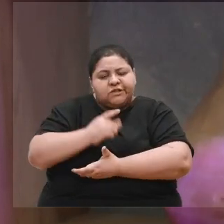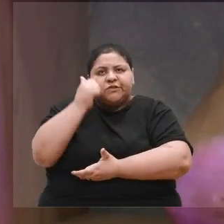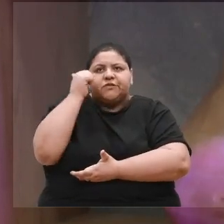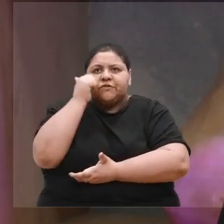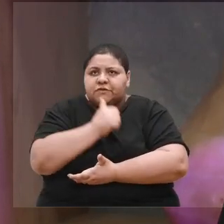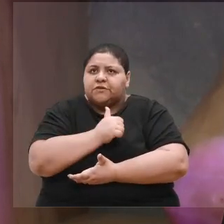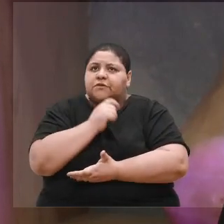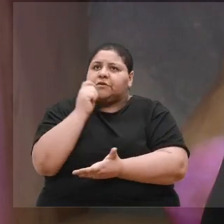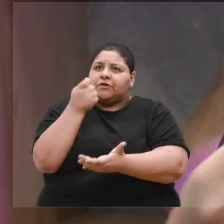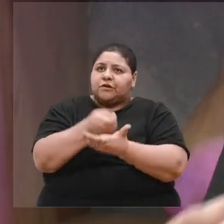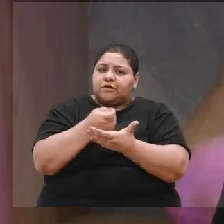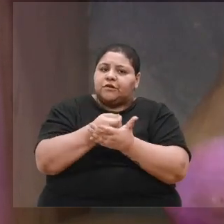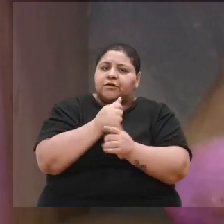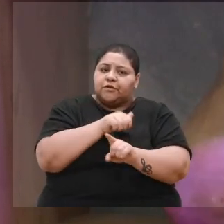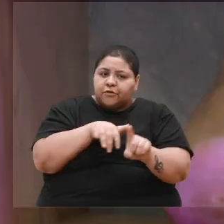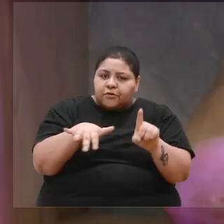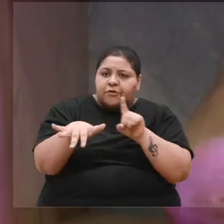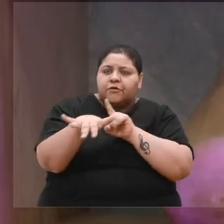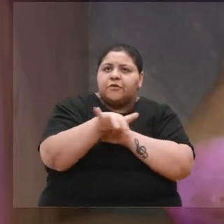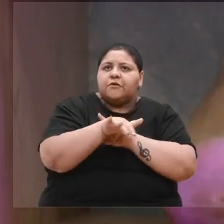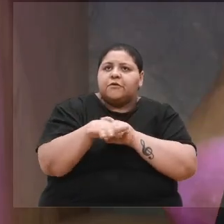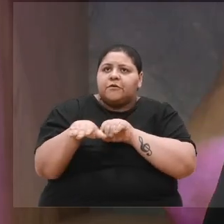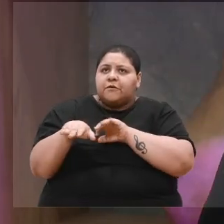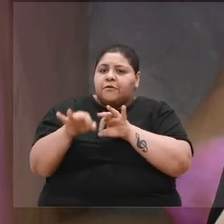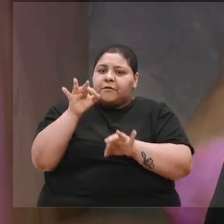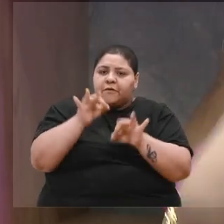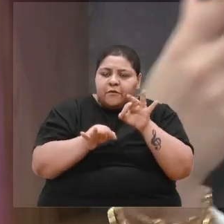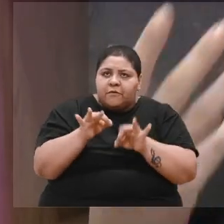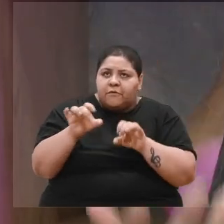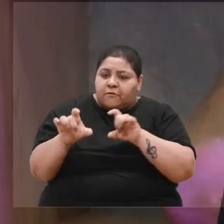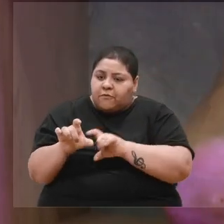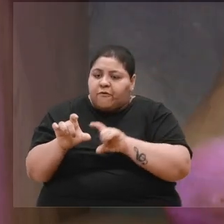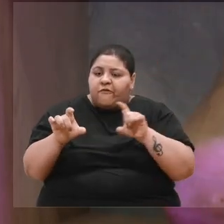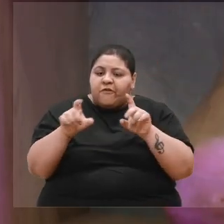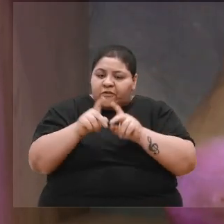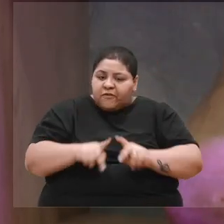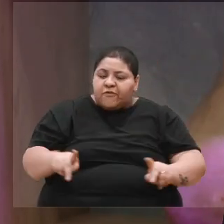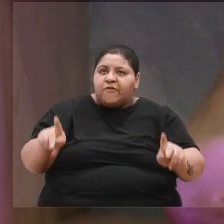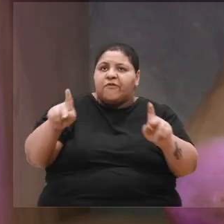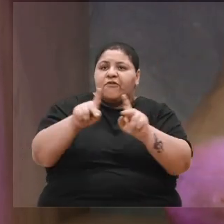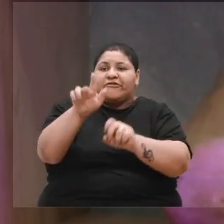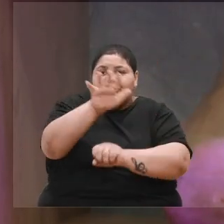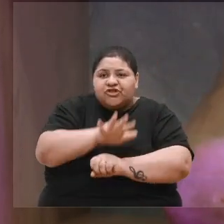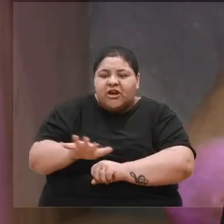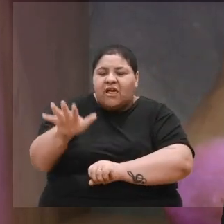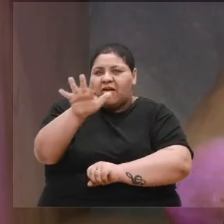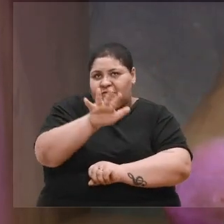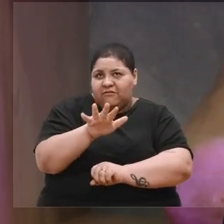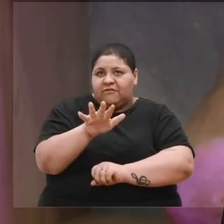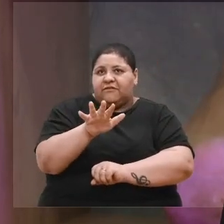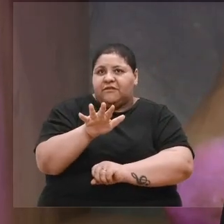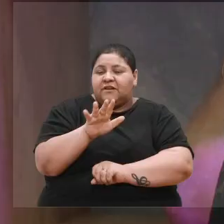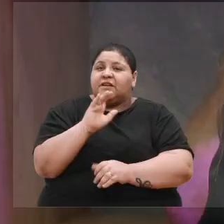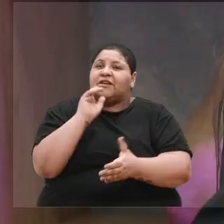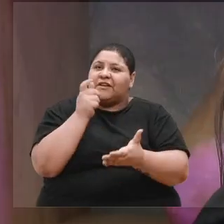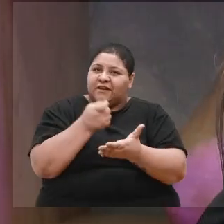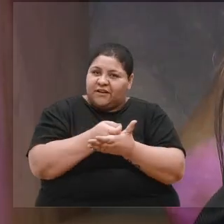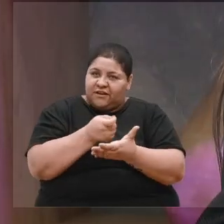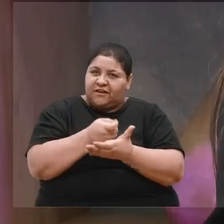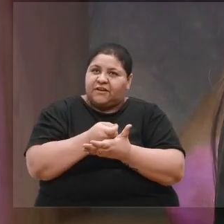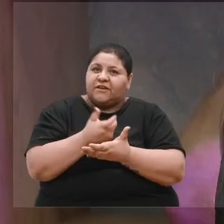das mulheres, é lutar por uma sociedade mais justa, pela emancipação do povo como um todo. E a luta,